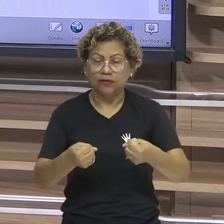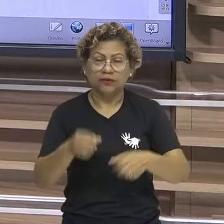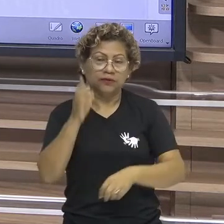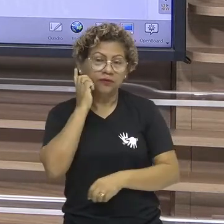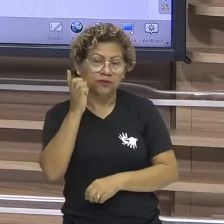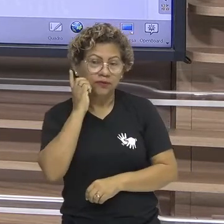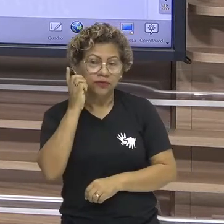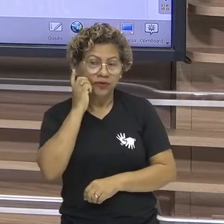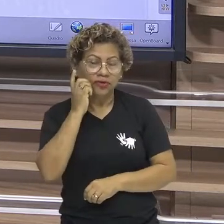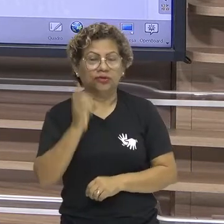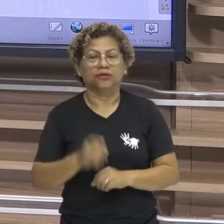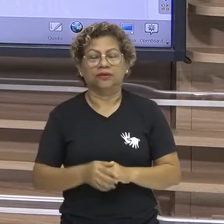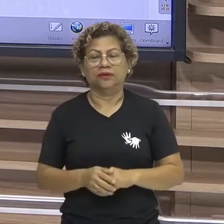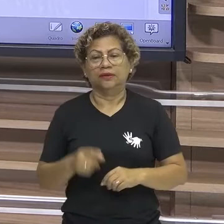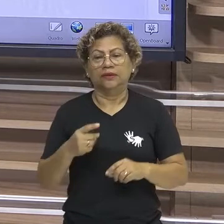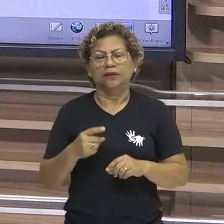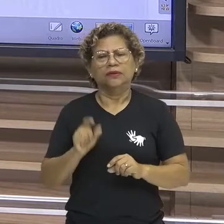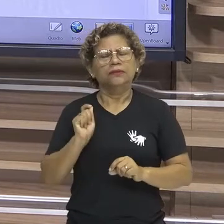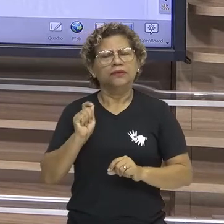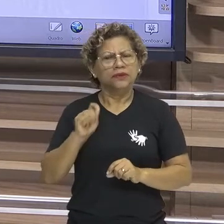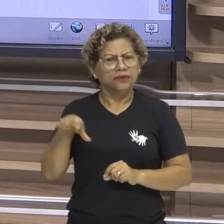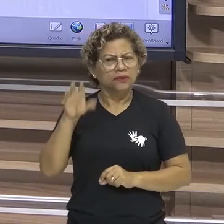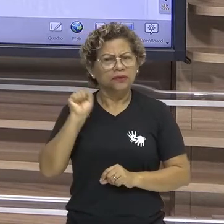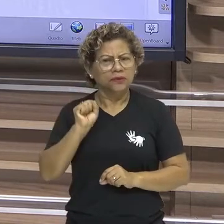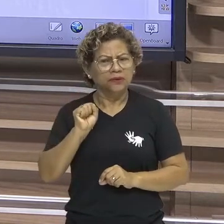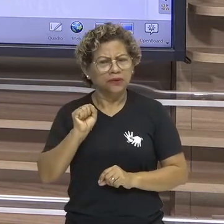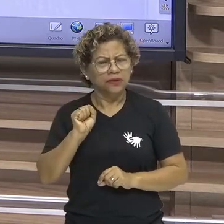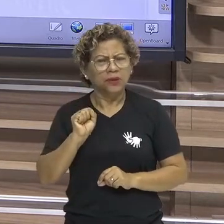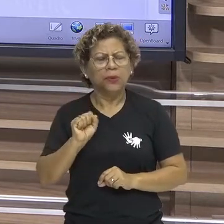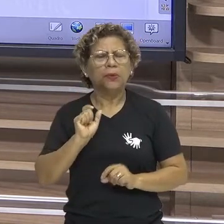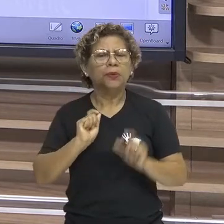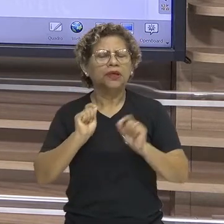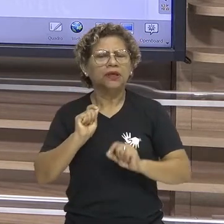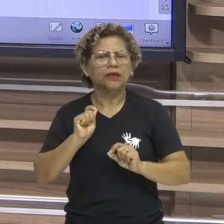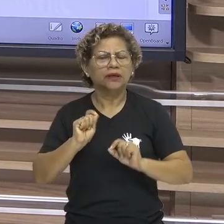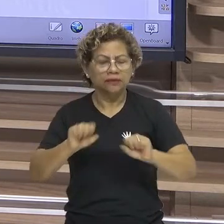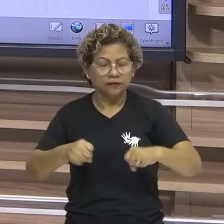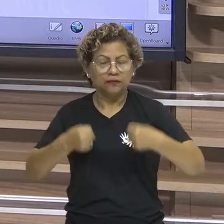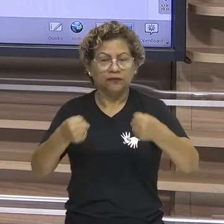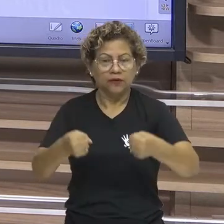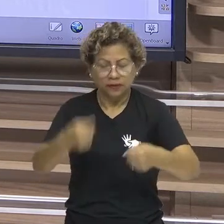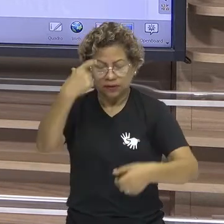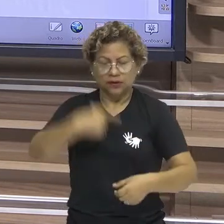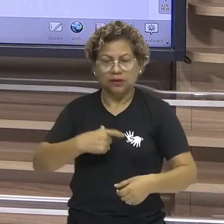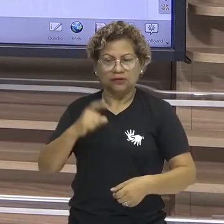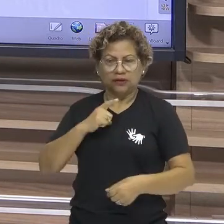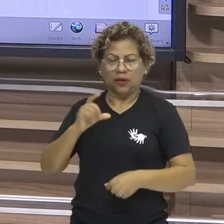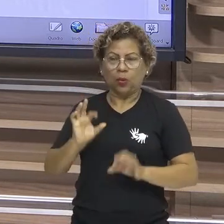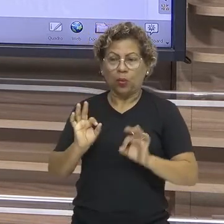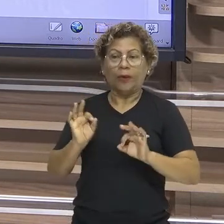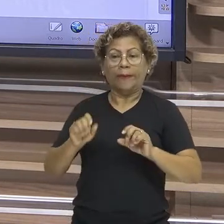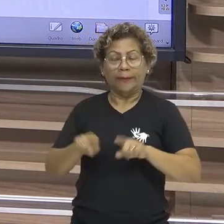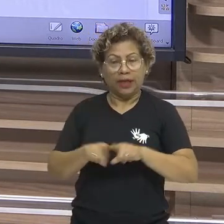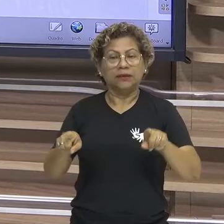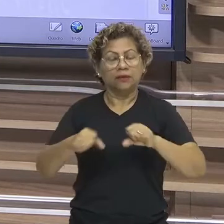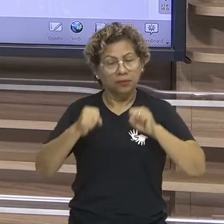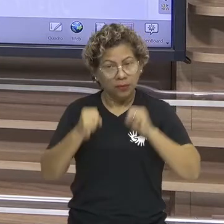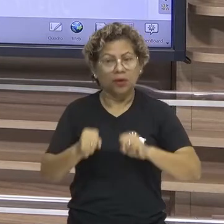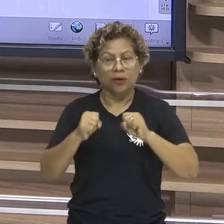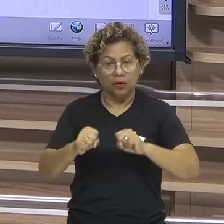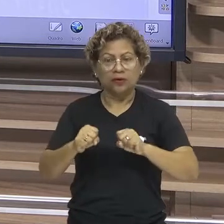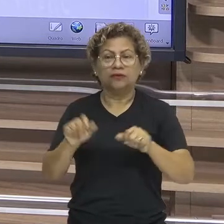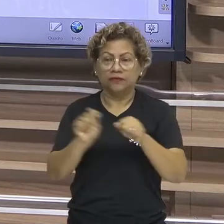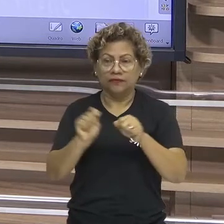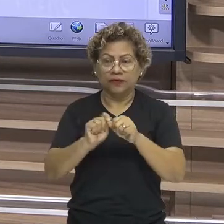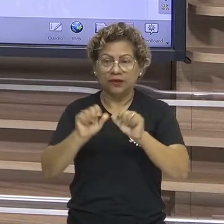vida. Importante o que ela falou no final, você não pode ter a força, você pode aplicar, você pode sentir os efeitos. Ter a força, você não